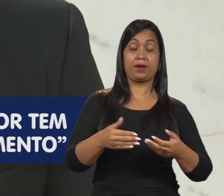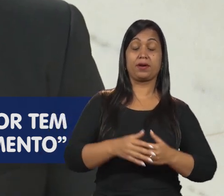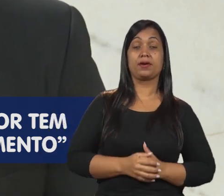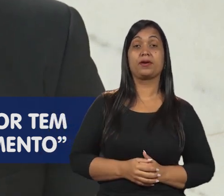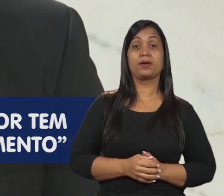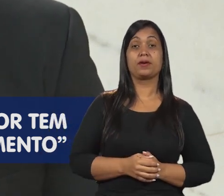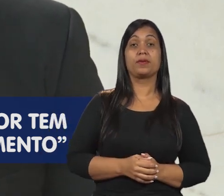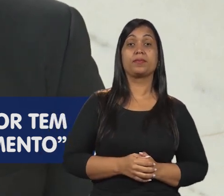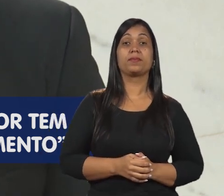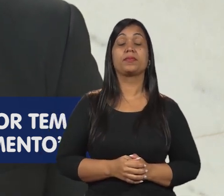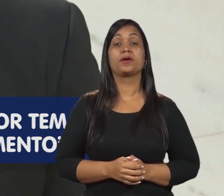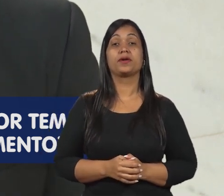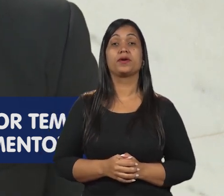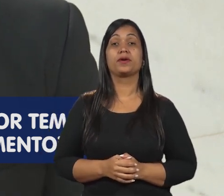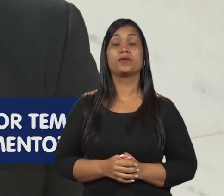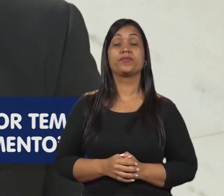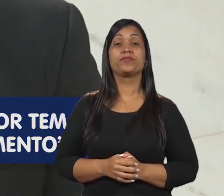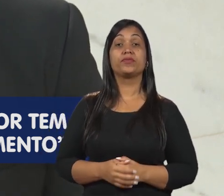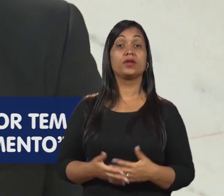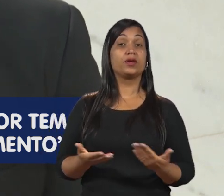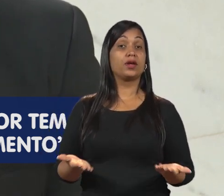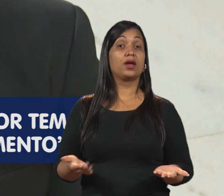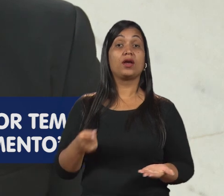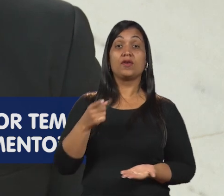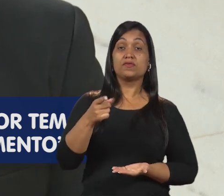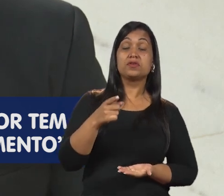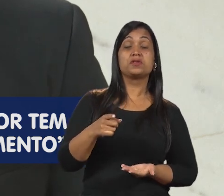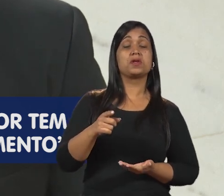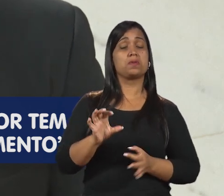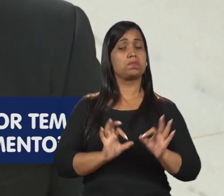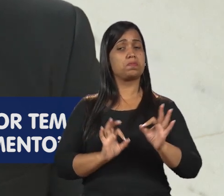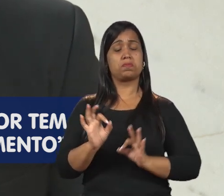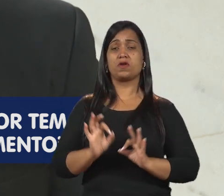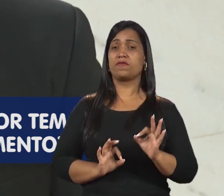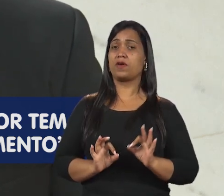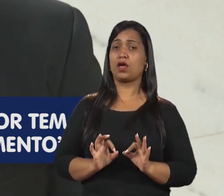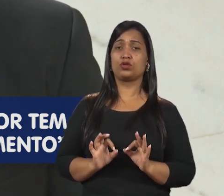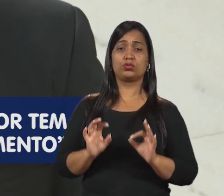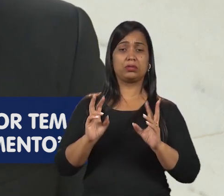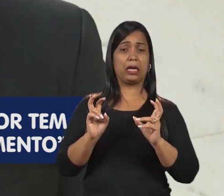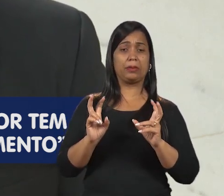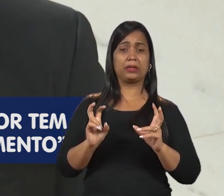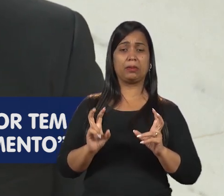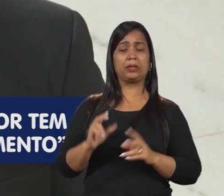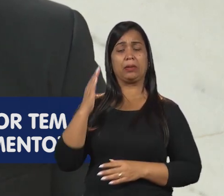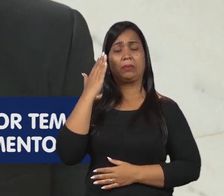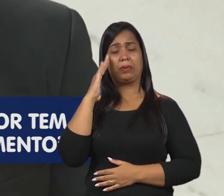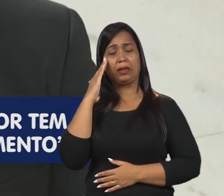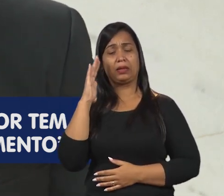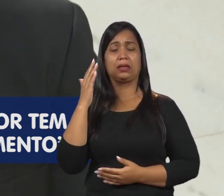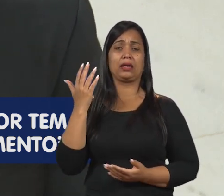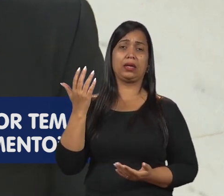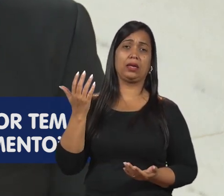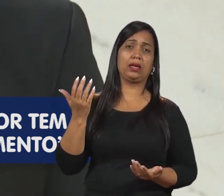no âmbito municipal, você tem que estar preparado para tratar de tudo, para entender,